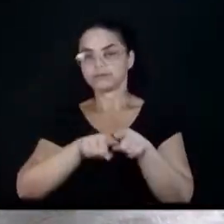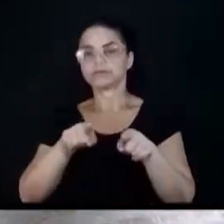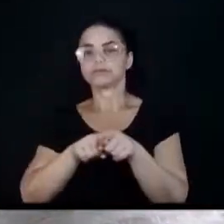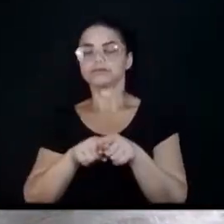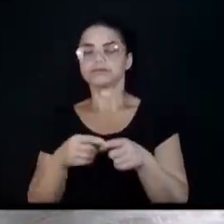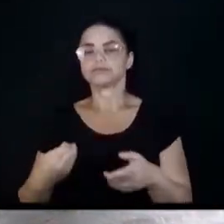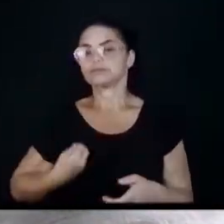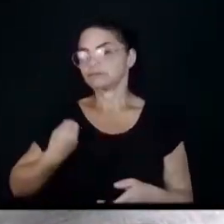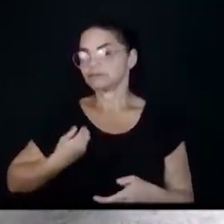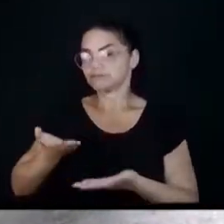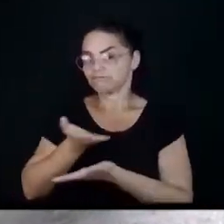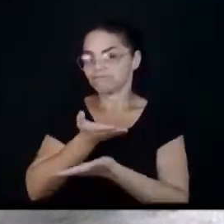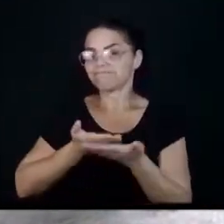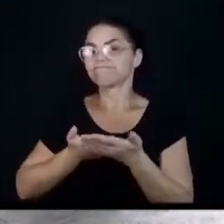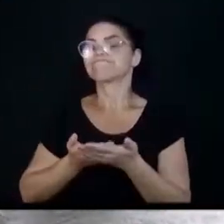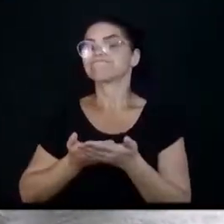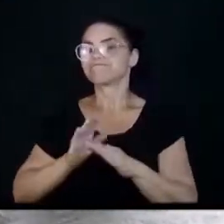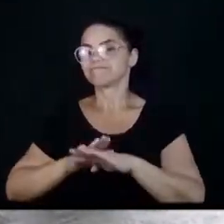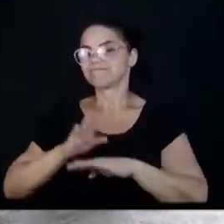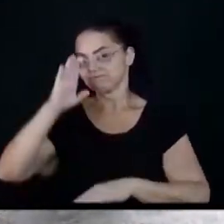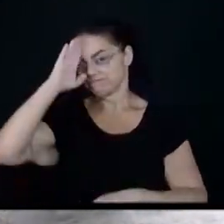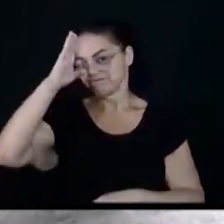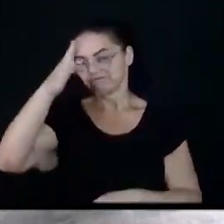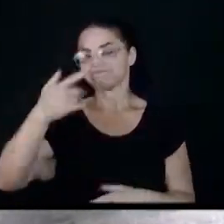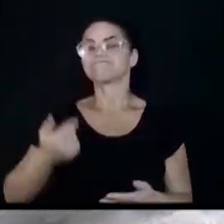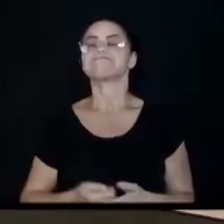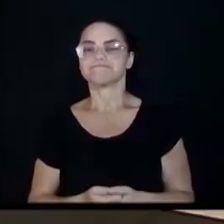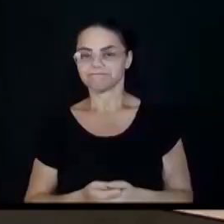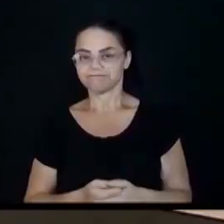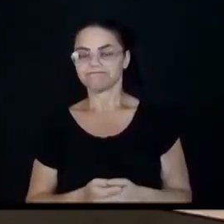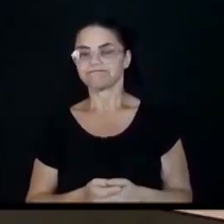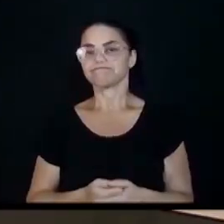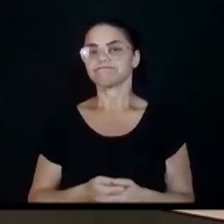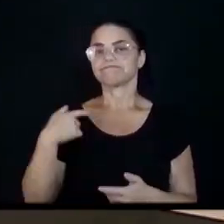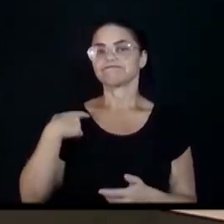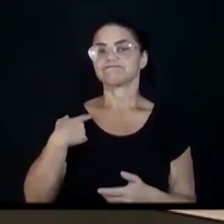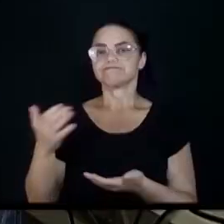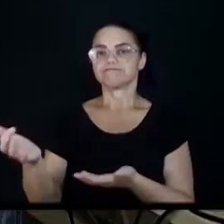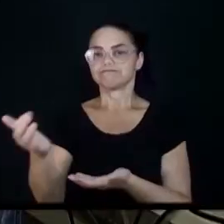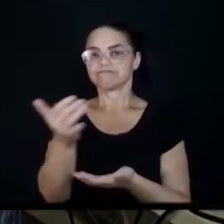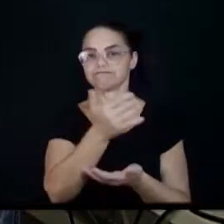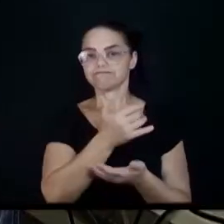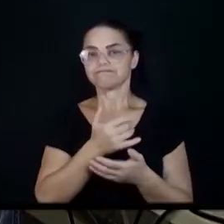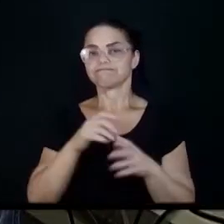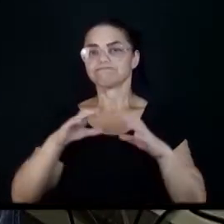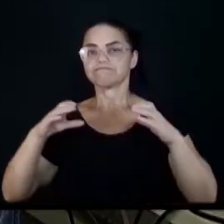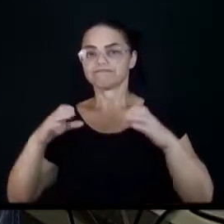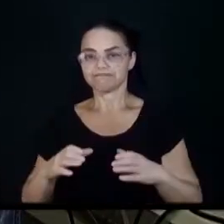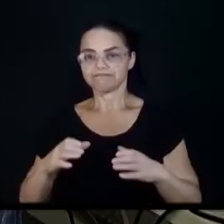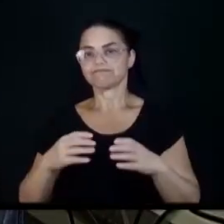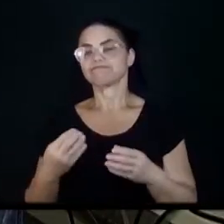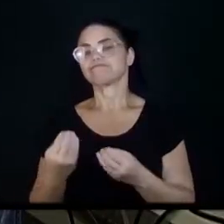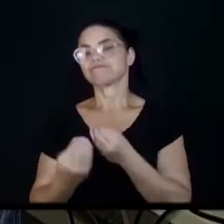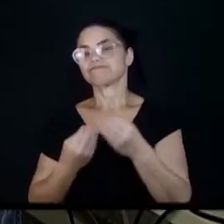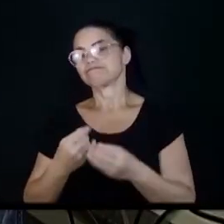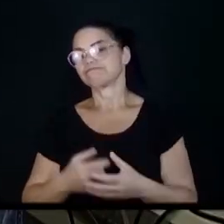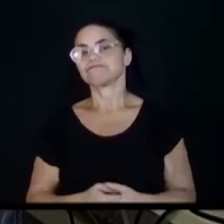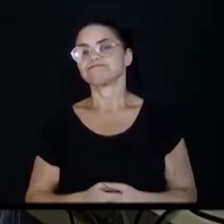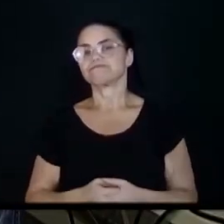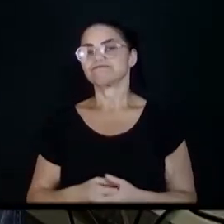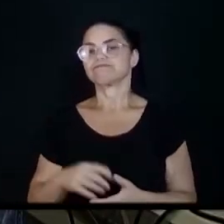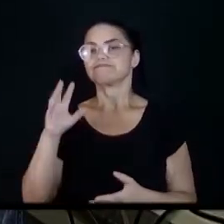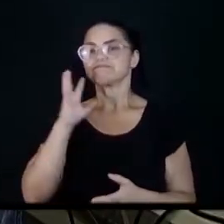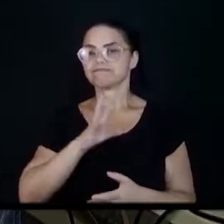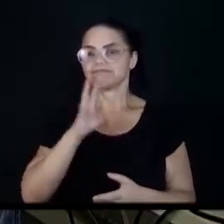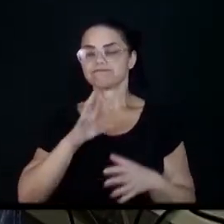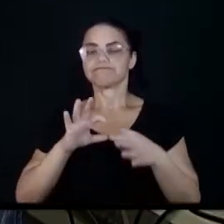dos pontos principais também de trazer todo mundo para um espaço como esse, né? Um espaço coletivo, né,